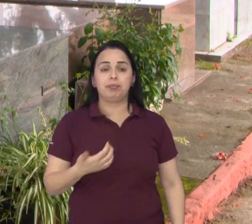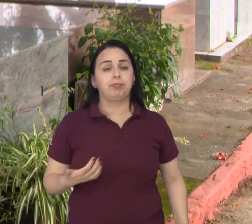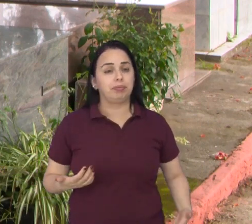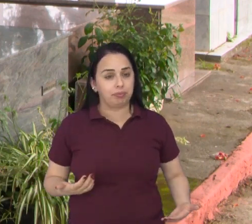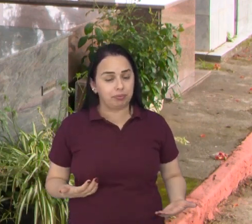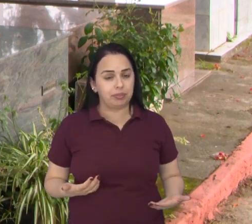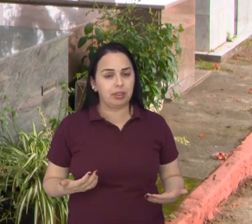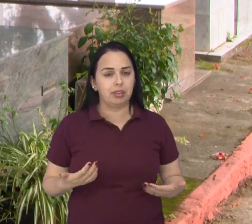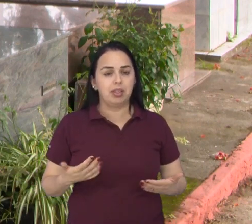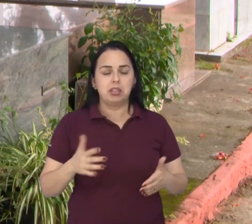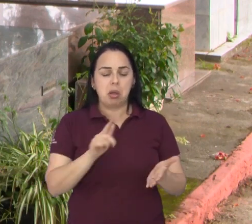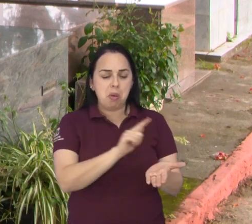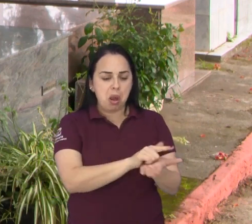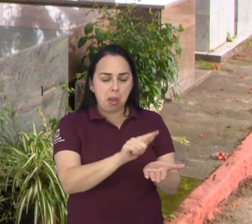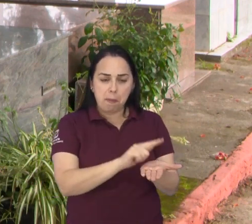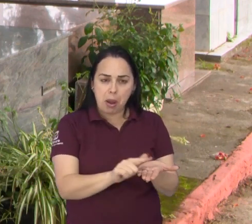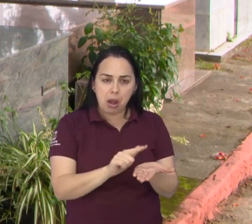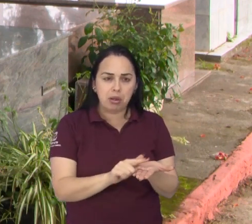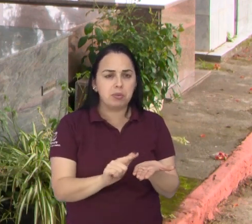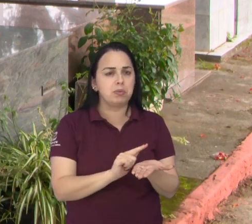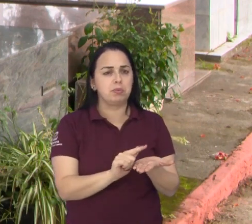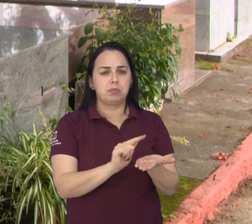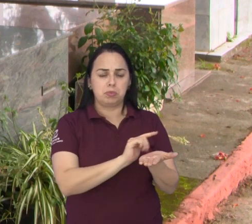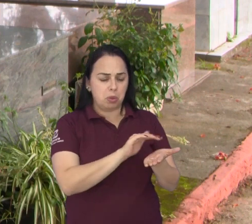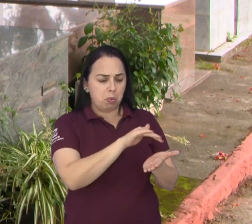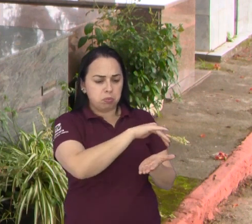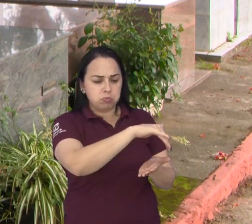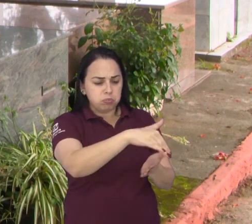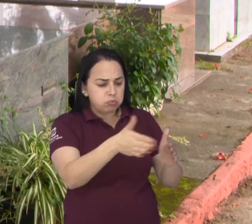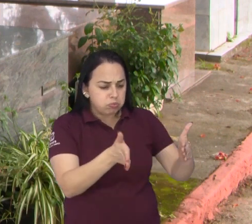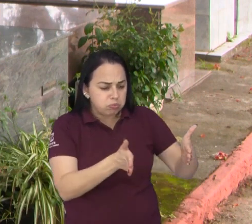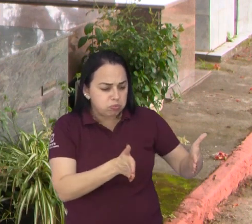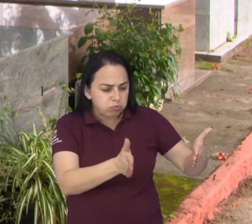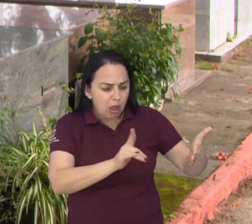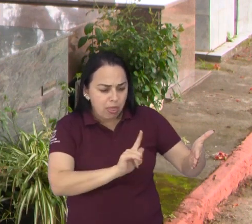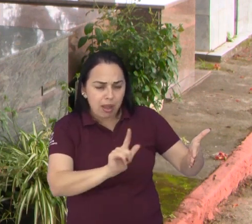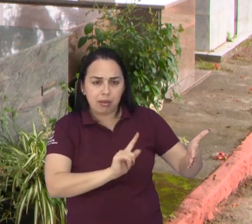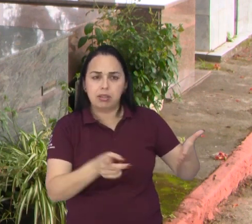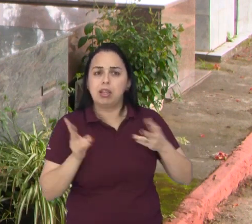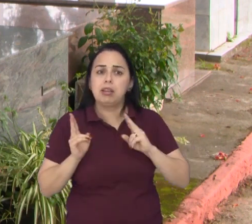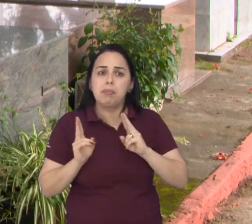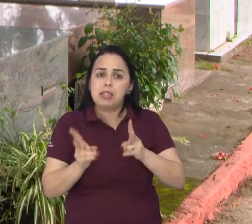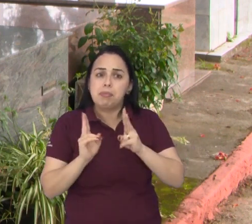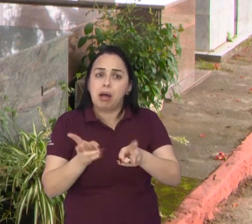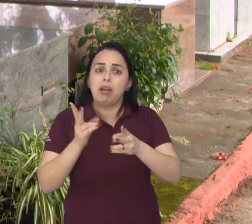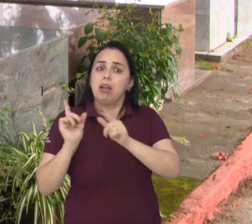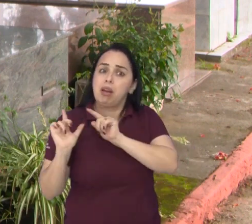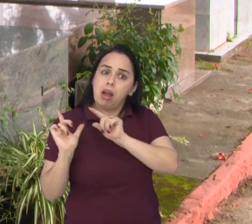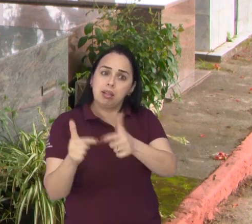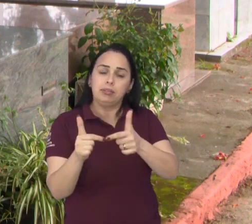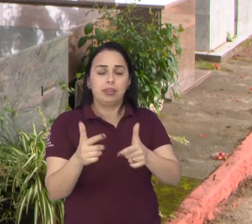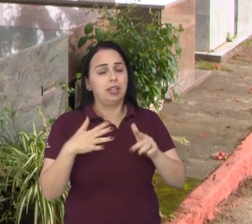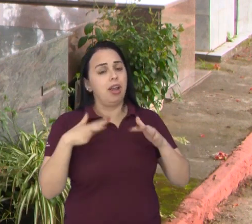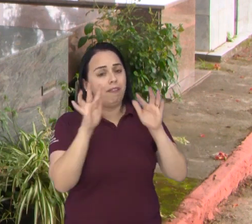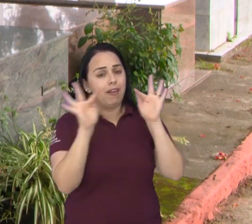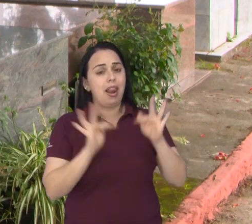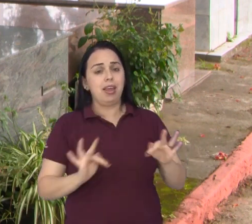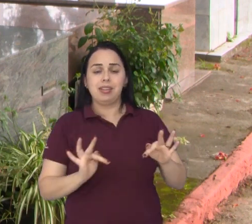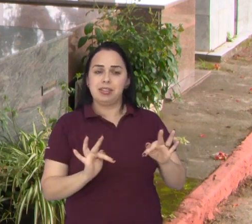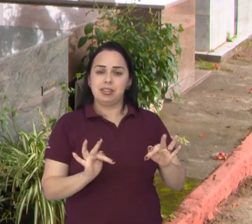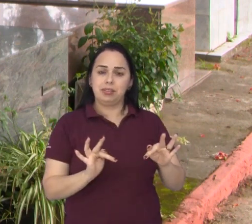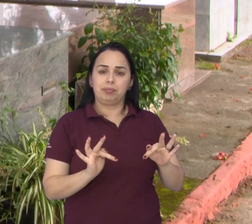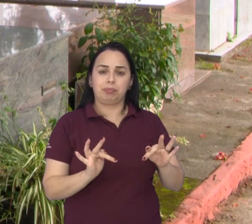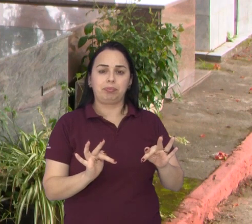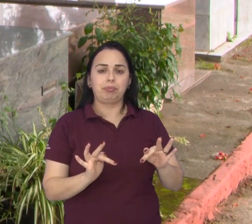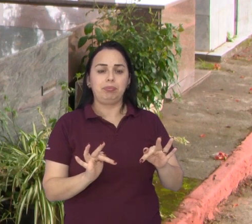trazendo flores, fazendo limpeza no túmulo, né? Porque eu acho que a gente tem que manter essa tradição. E eu fico